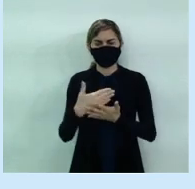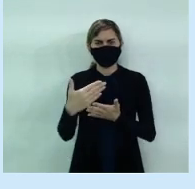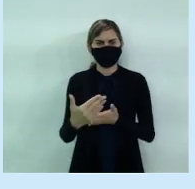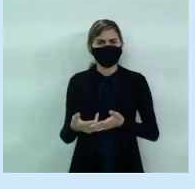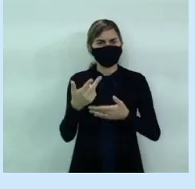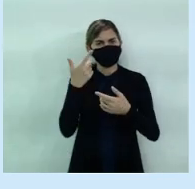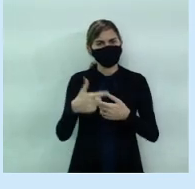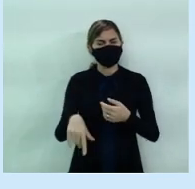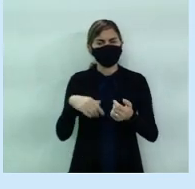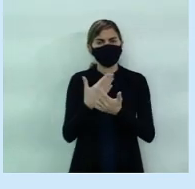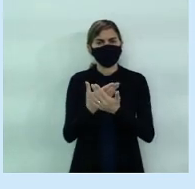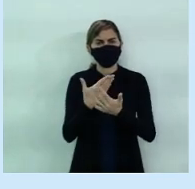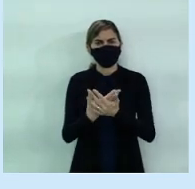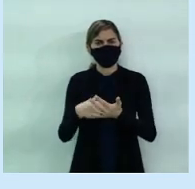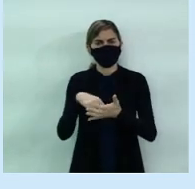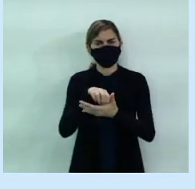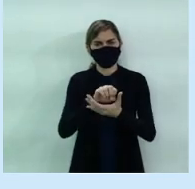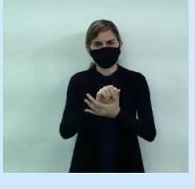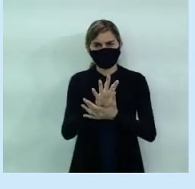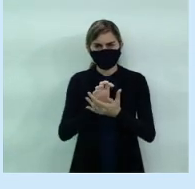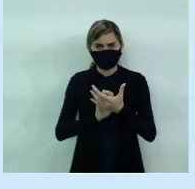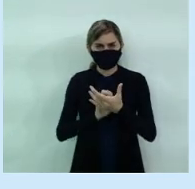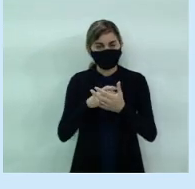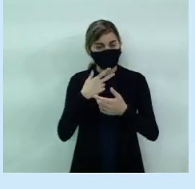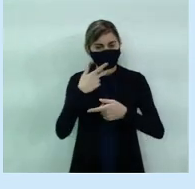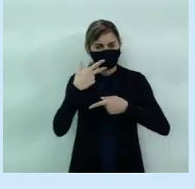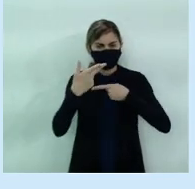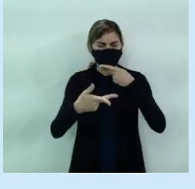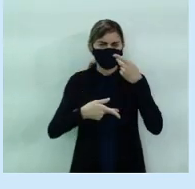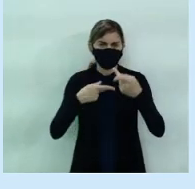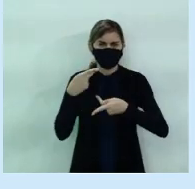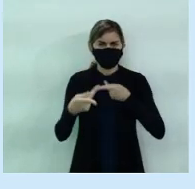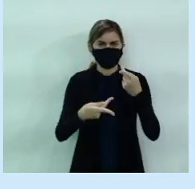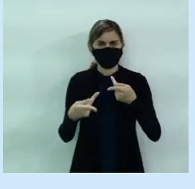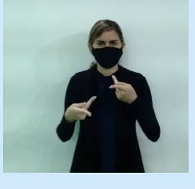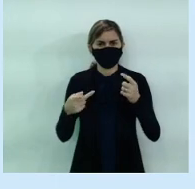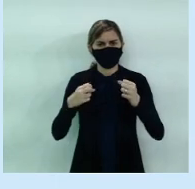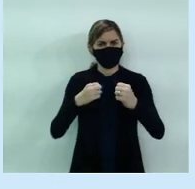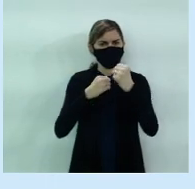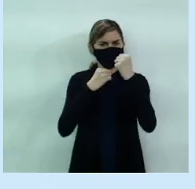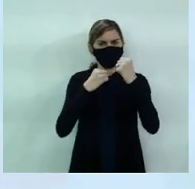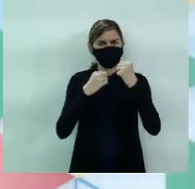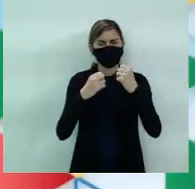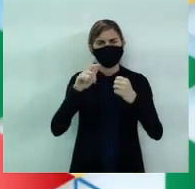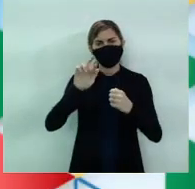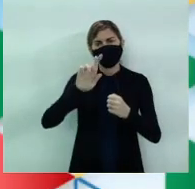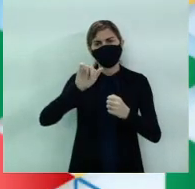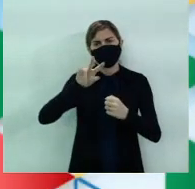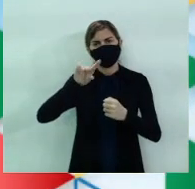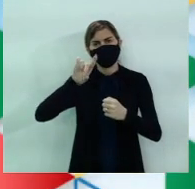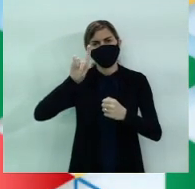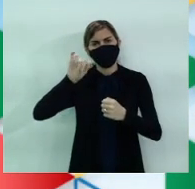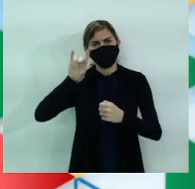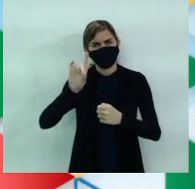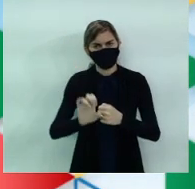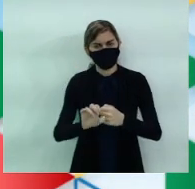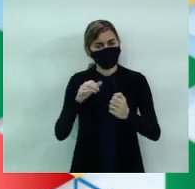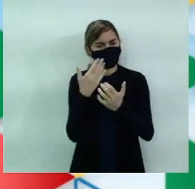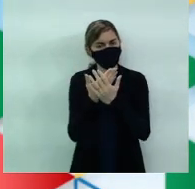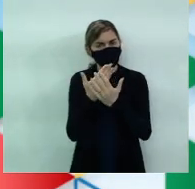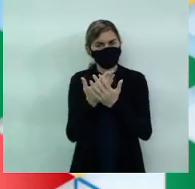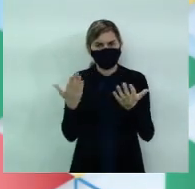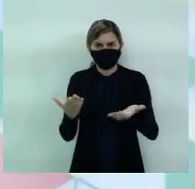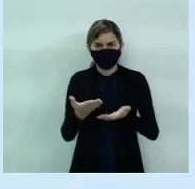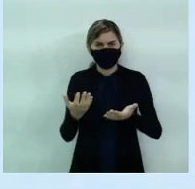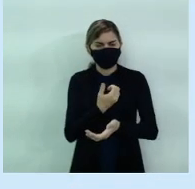começar mais uma aula do EducaPE. Eu vou falar sobre força da gravidade. É a nossa aula